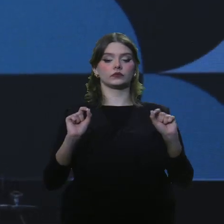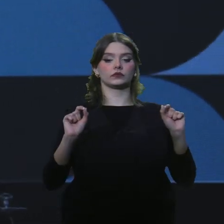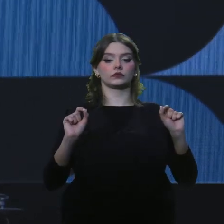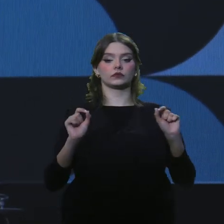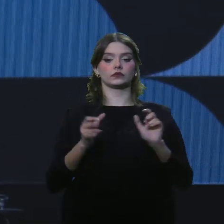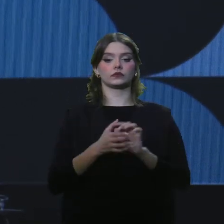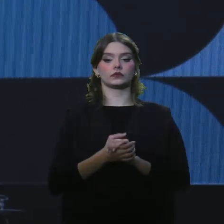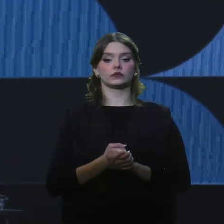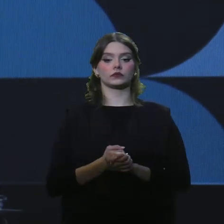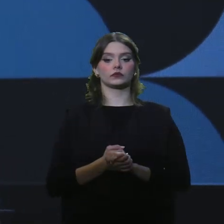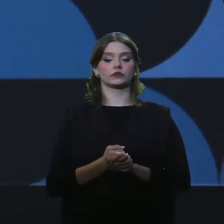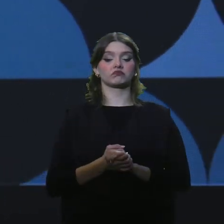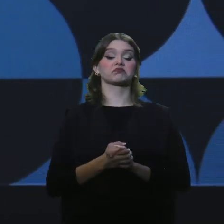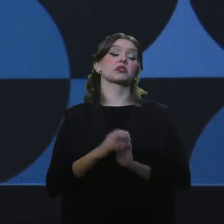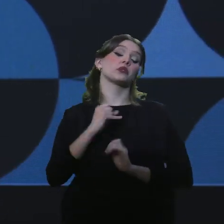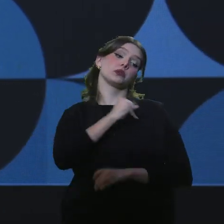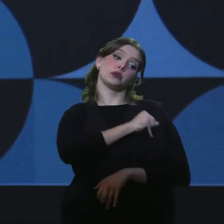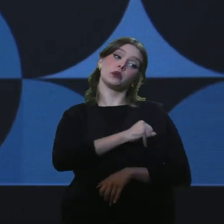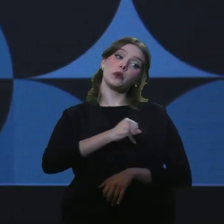Aquele sabia muito bem quem ele era.